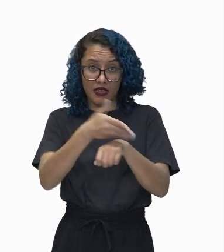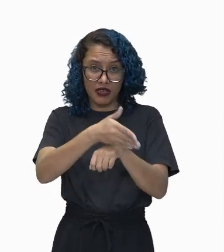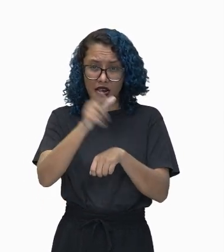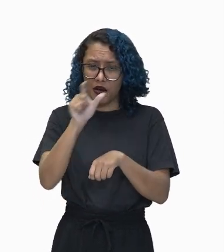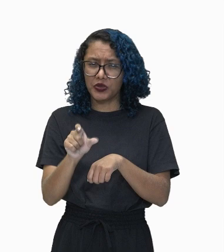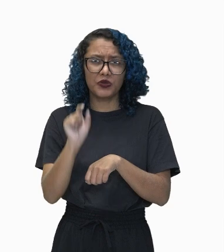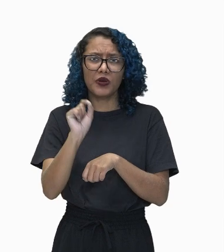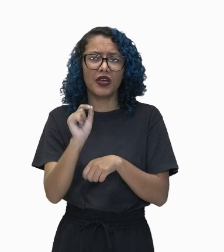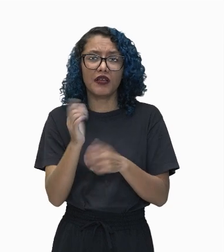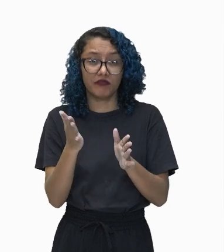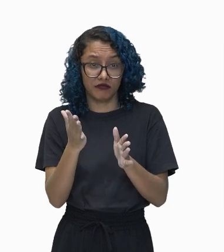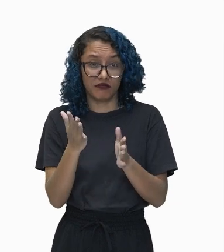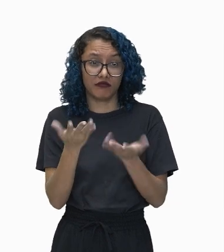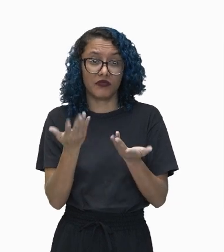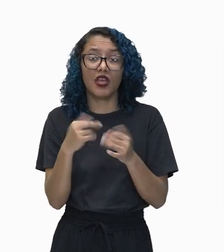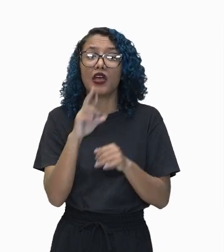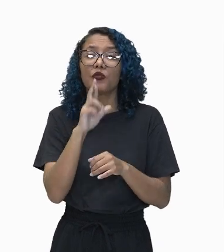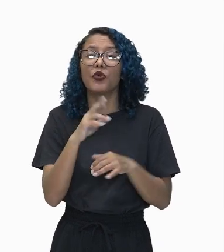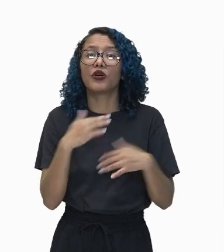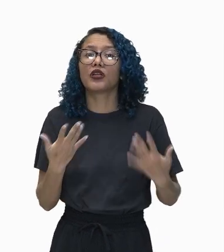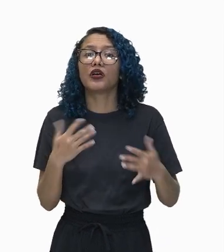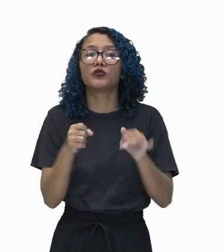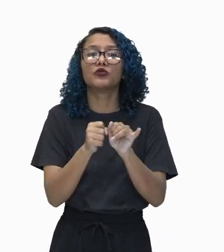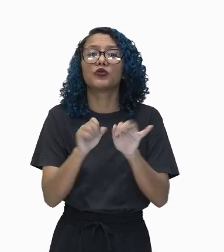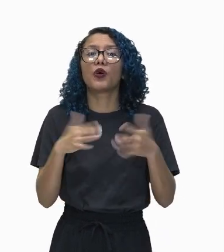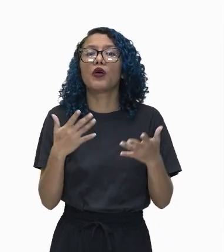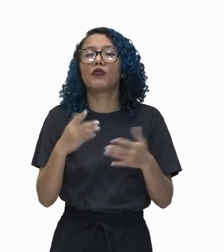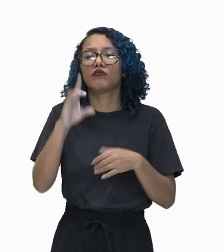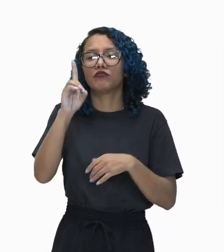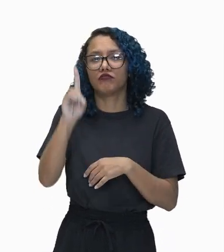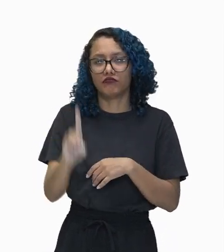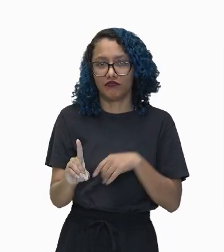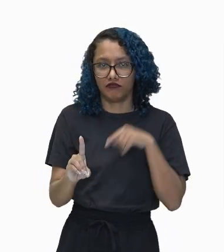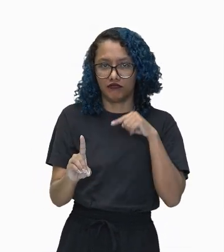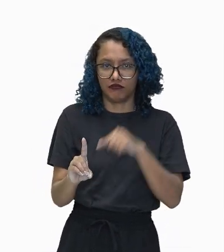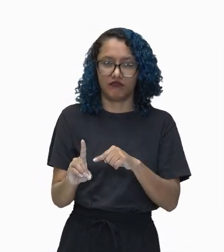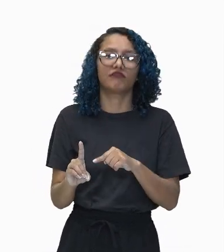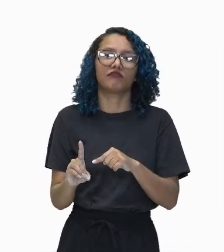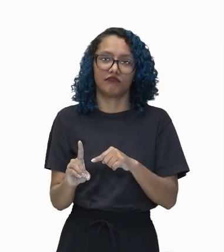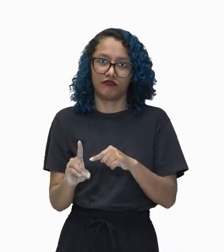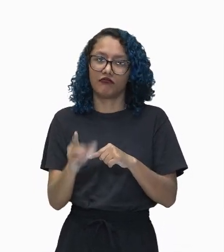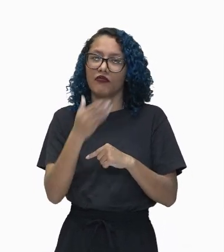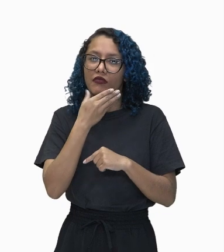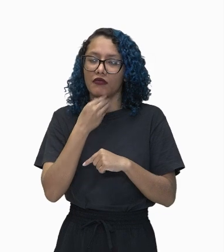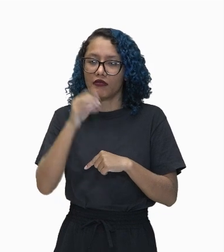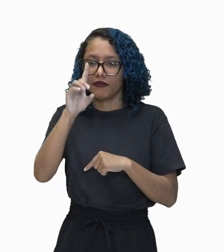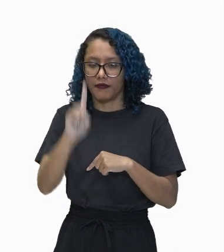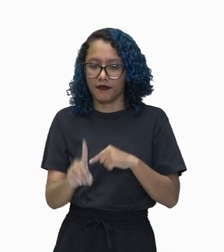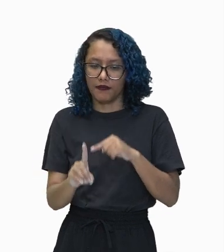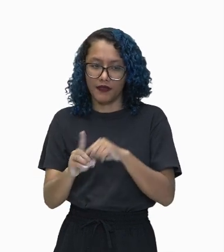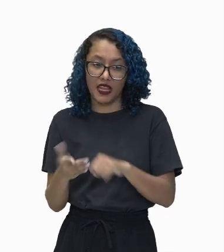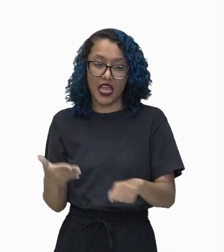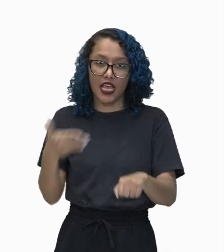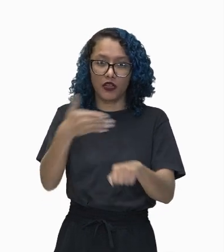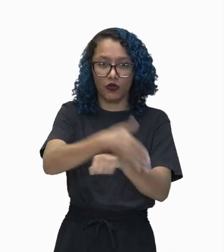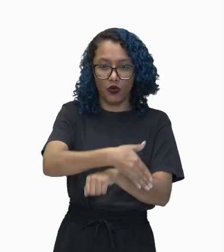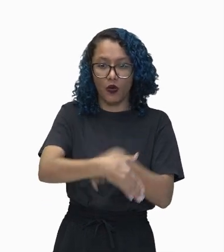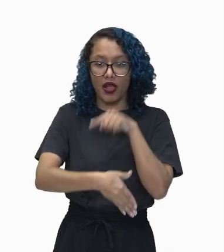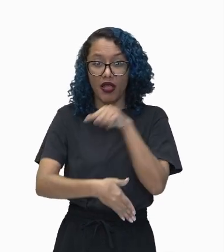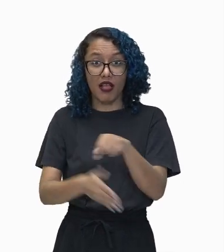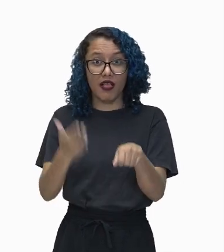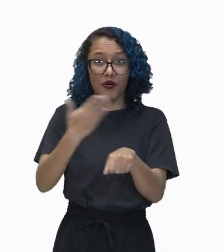responder. A resposta, o diretor. O diretor entrou na sala de reuniões. Ele praticou essa